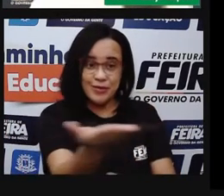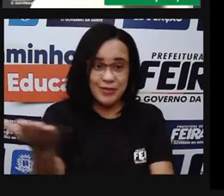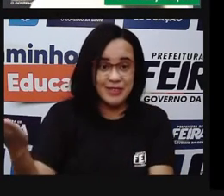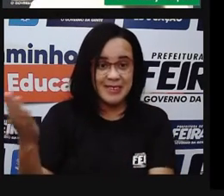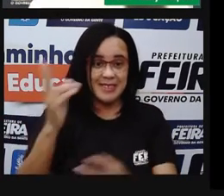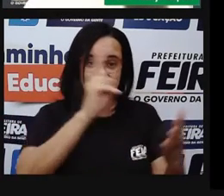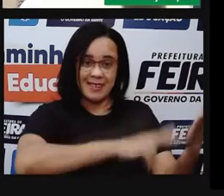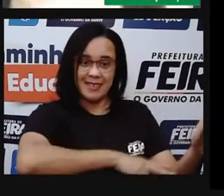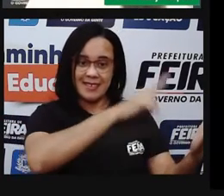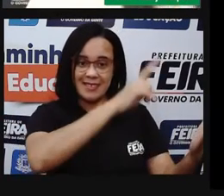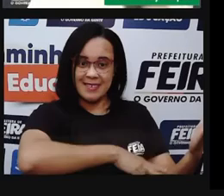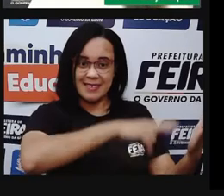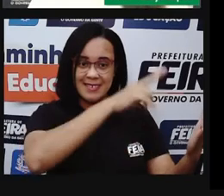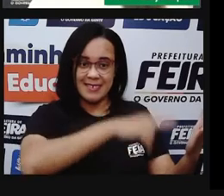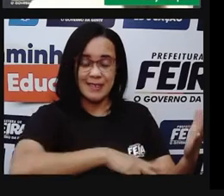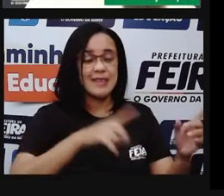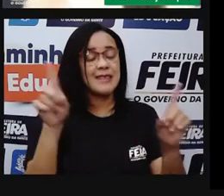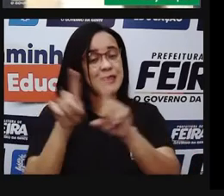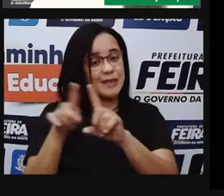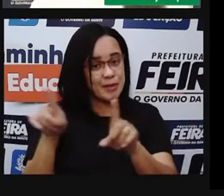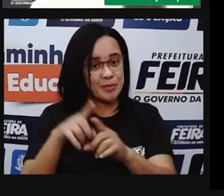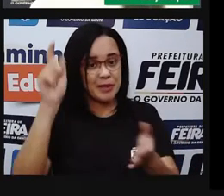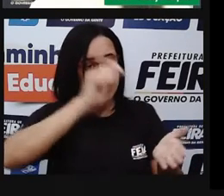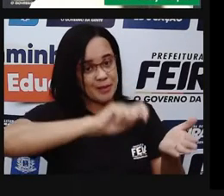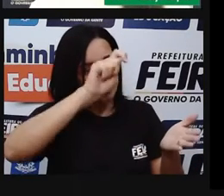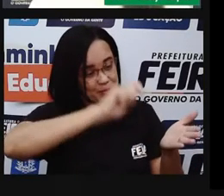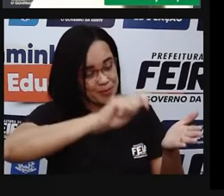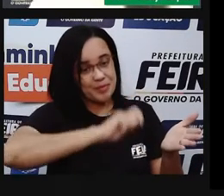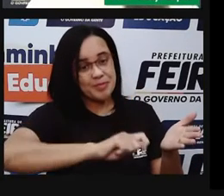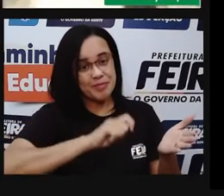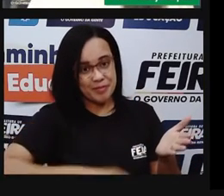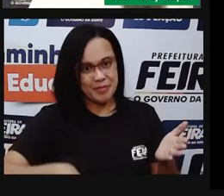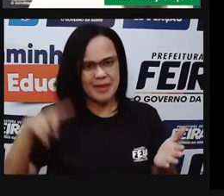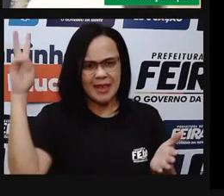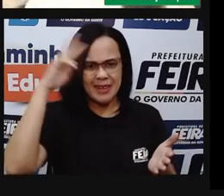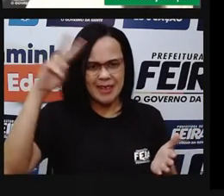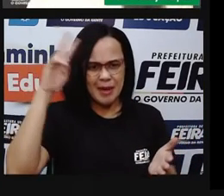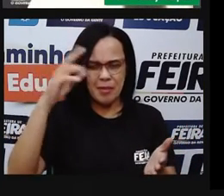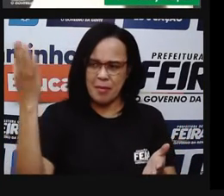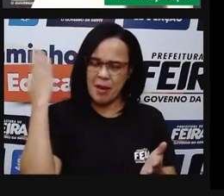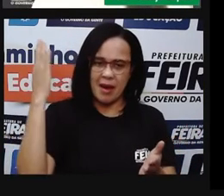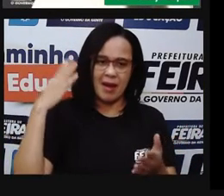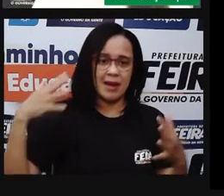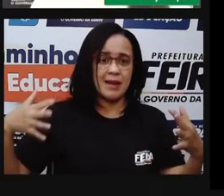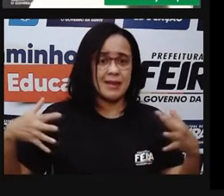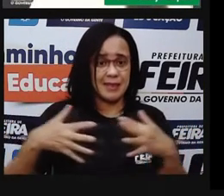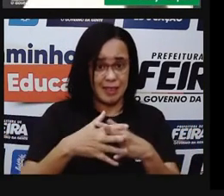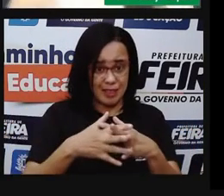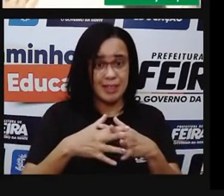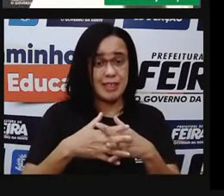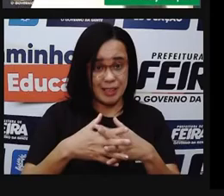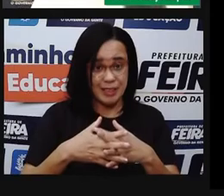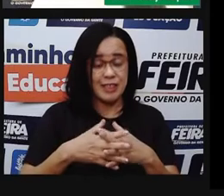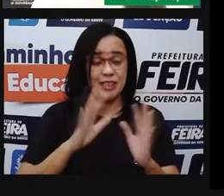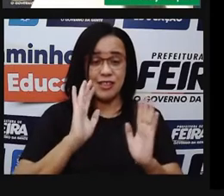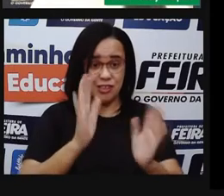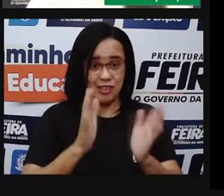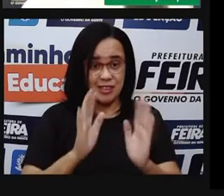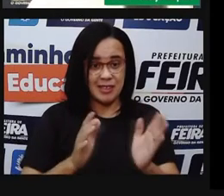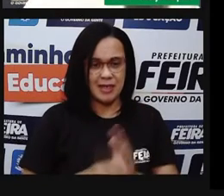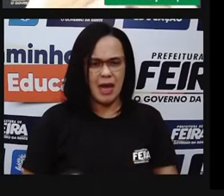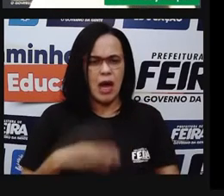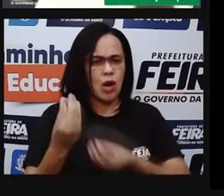de escrita. Nas aulas anteriores, a gente falou do alfabeto, sobre a história da escrita, né? Como foi que ela